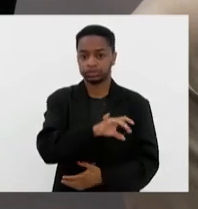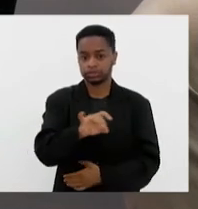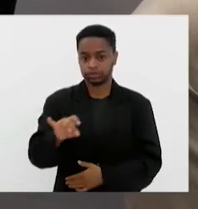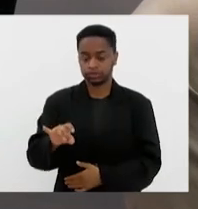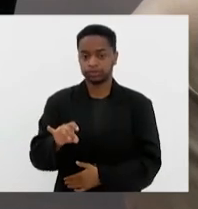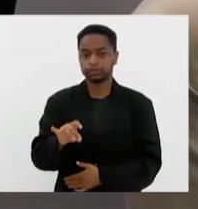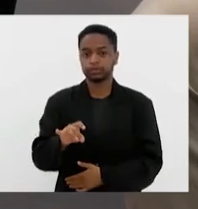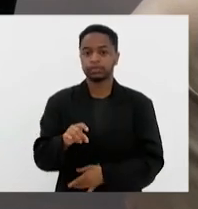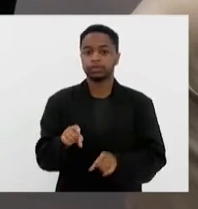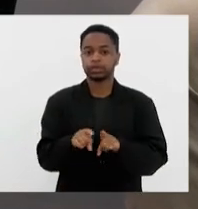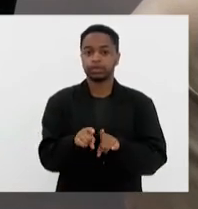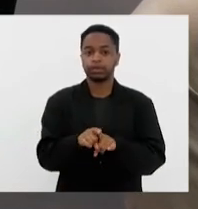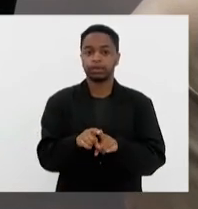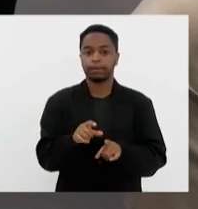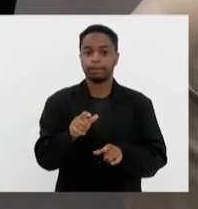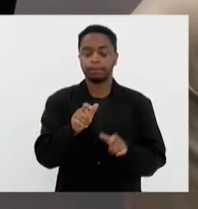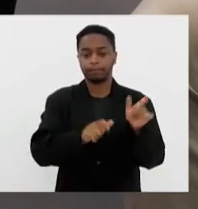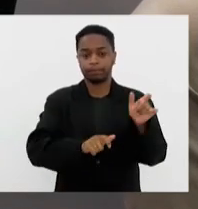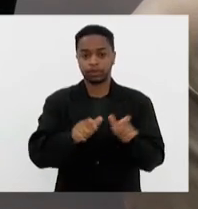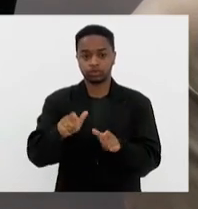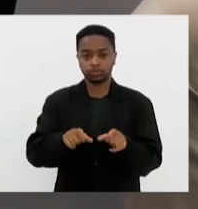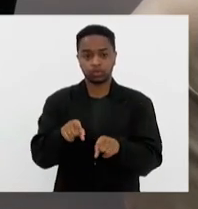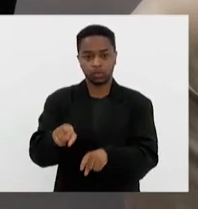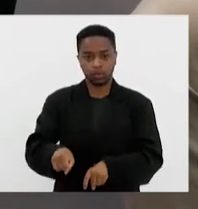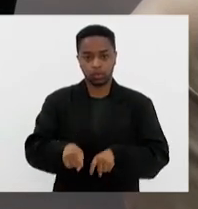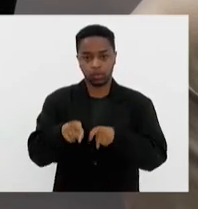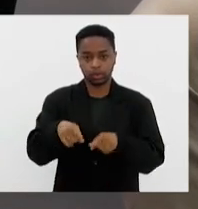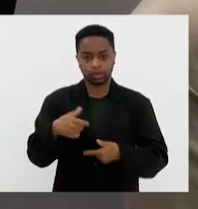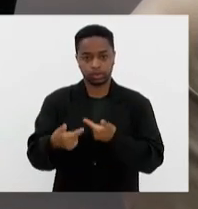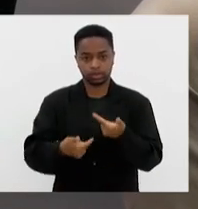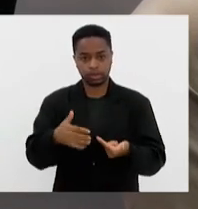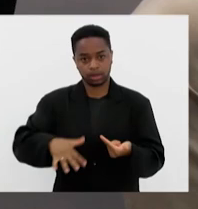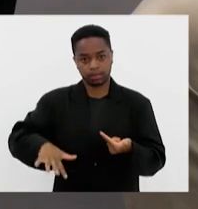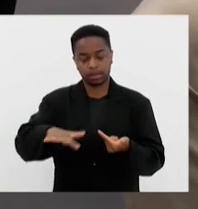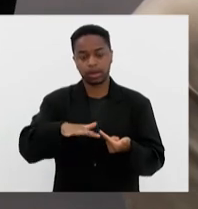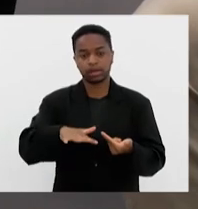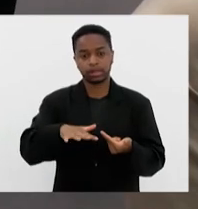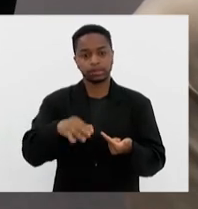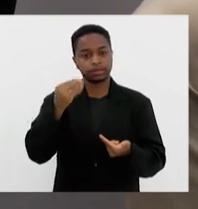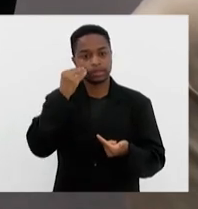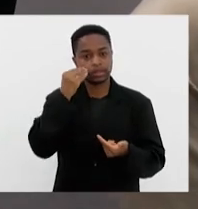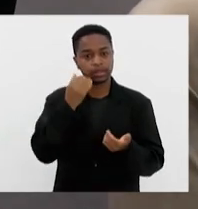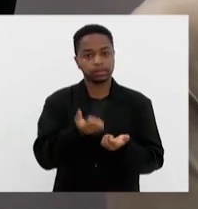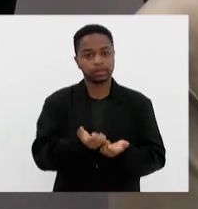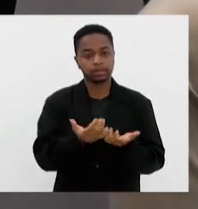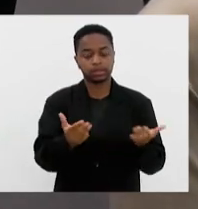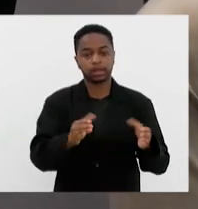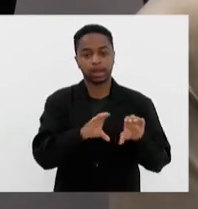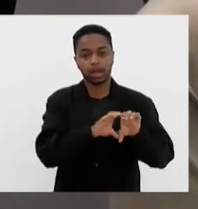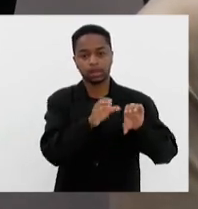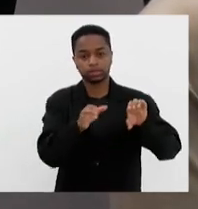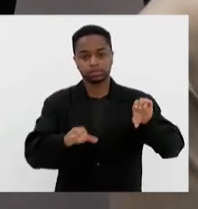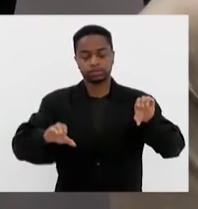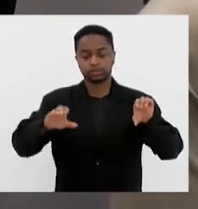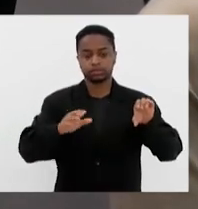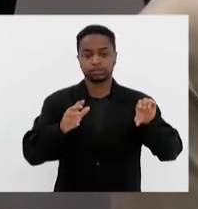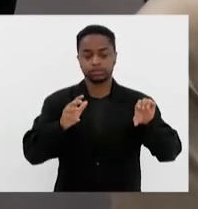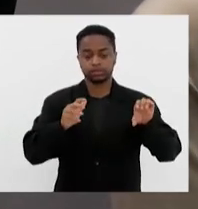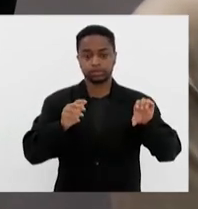esses produtores rurais de baixa renda para levar o saneamento. Então, eu queria propor a Vossa